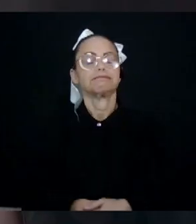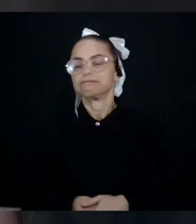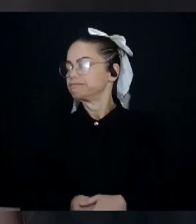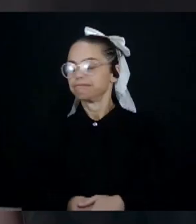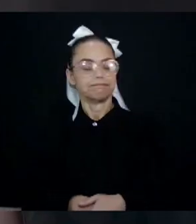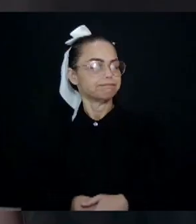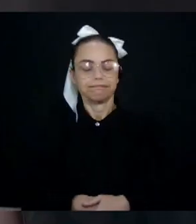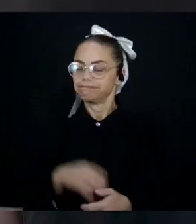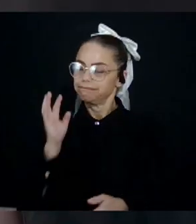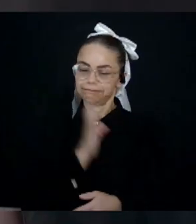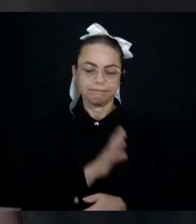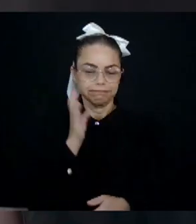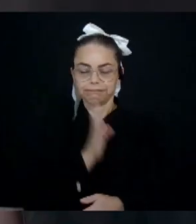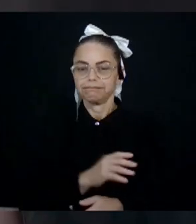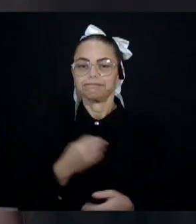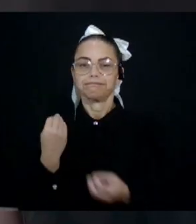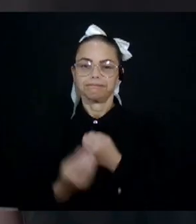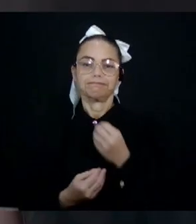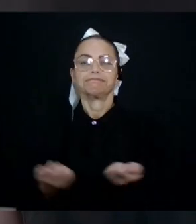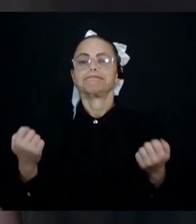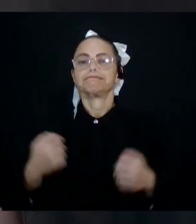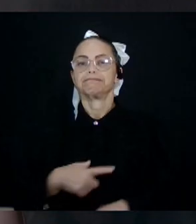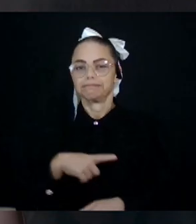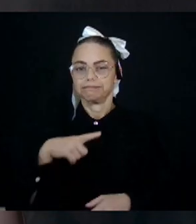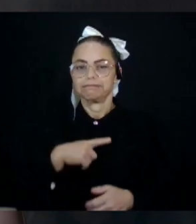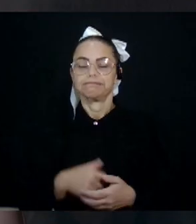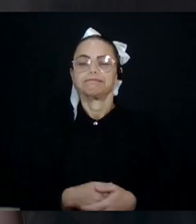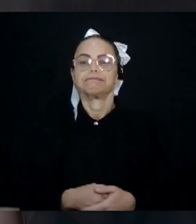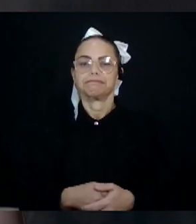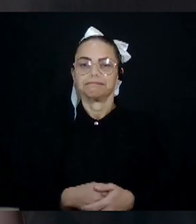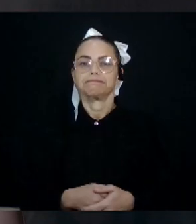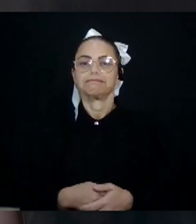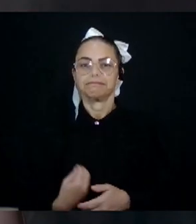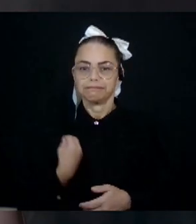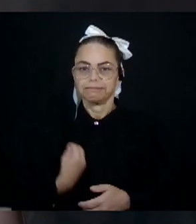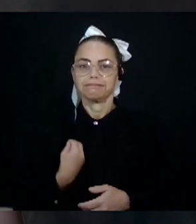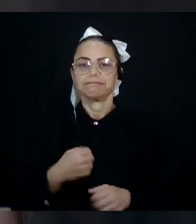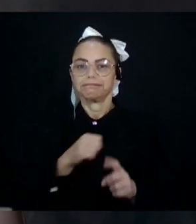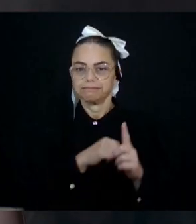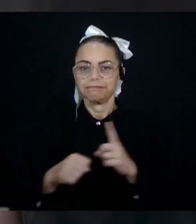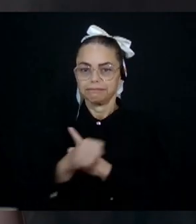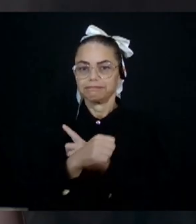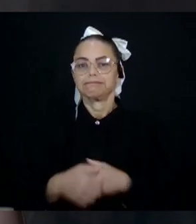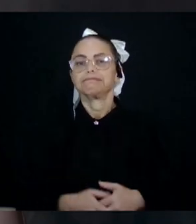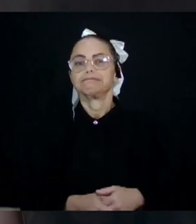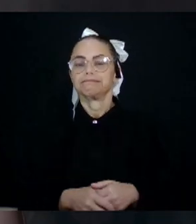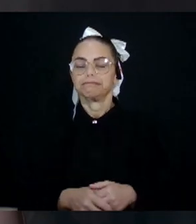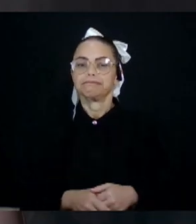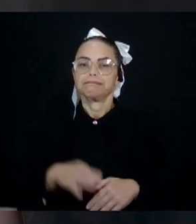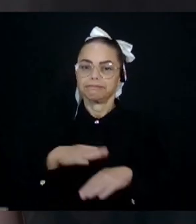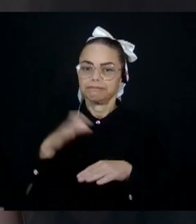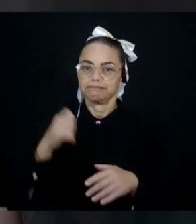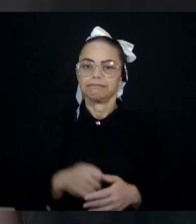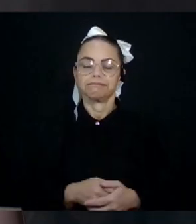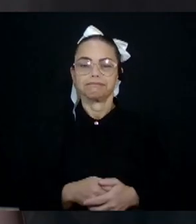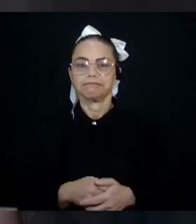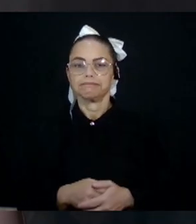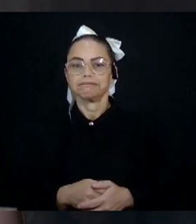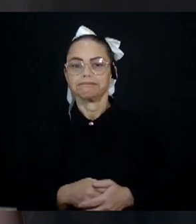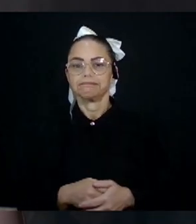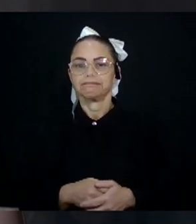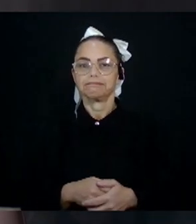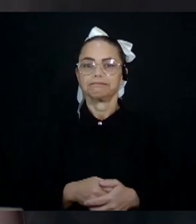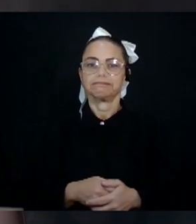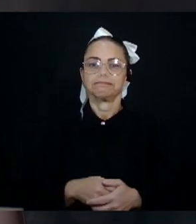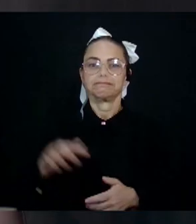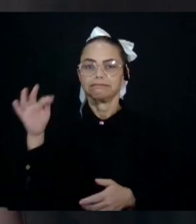produtivo como deveria ser, né? Então, a gente vive numa sociedade que foi chamada, né, por um filósofo,